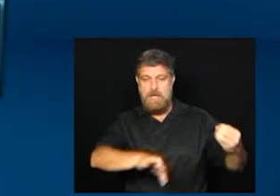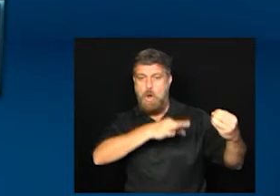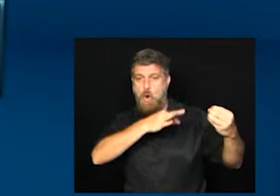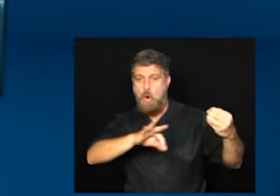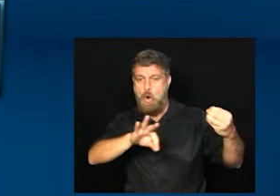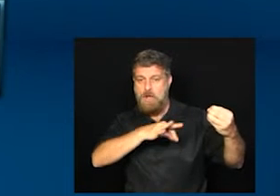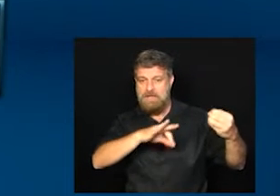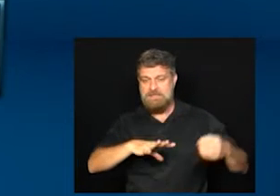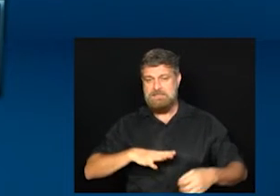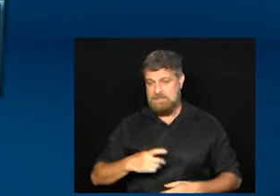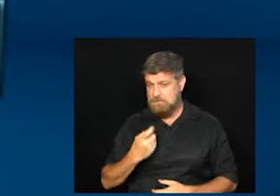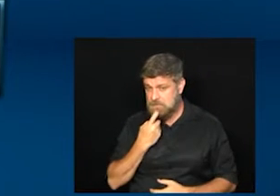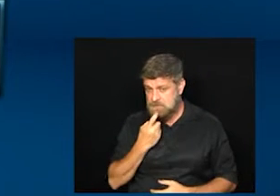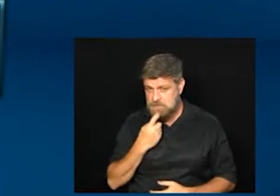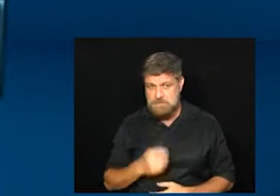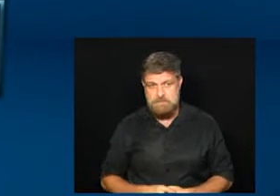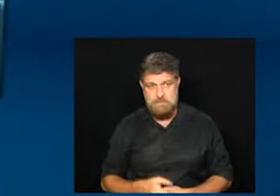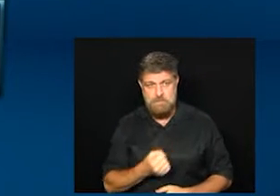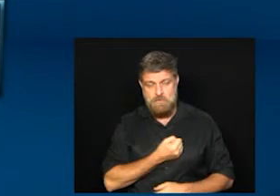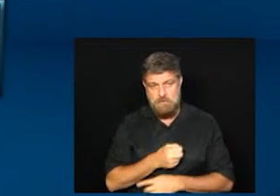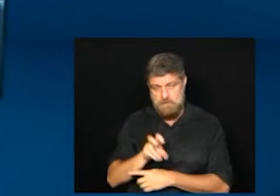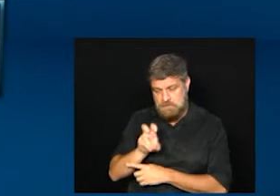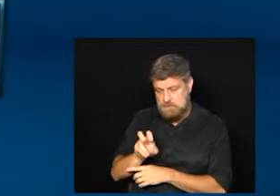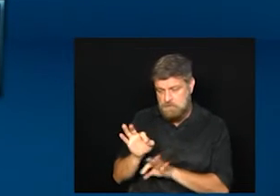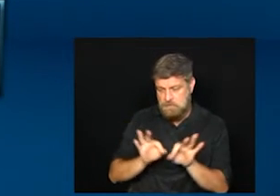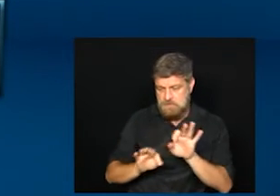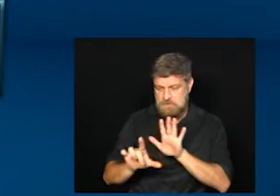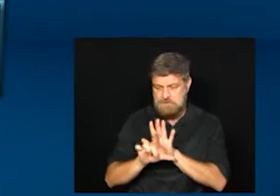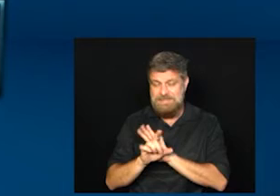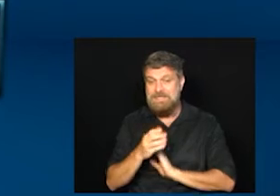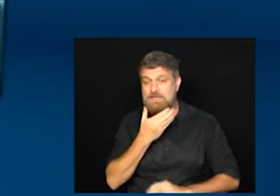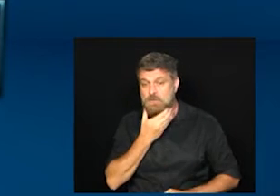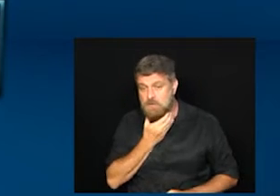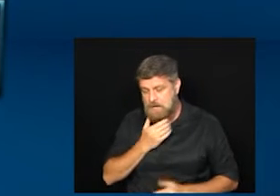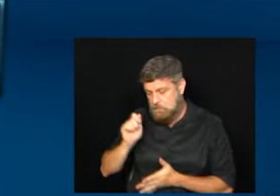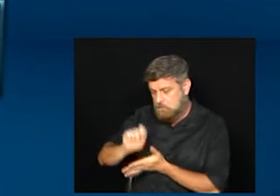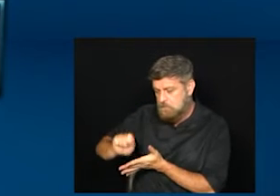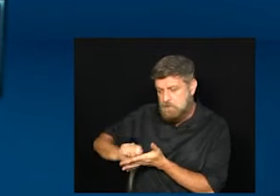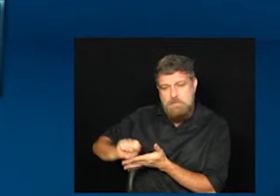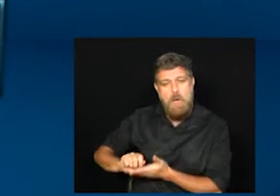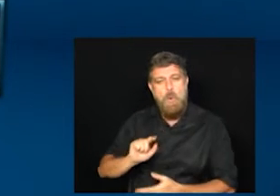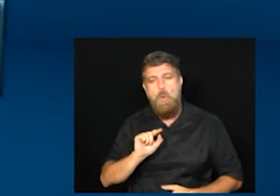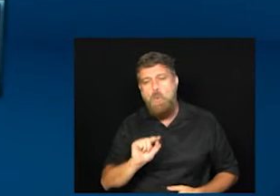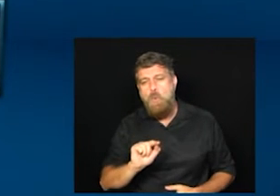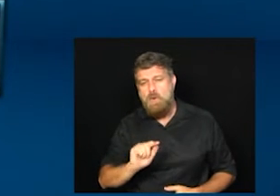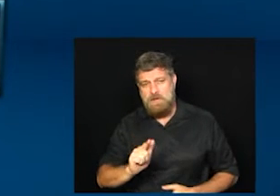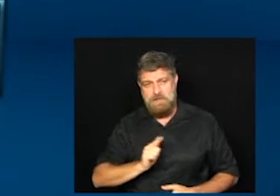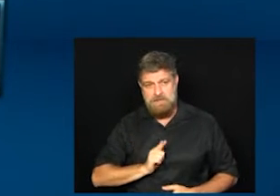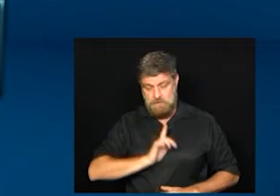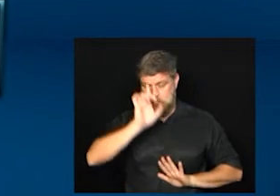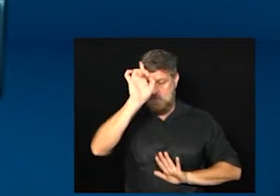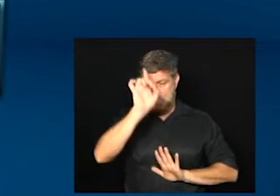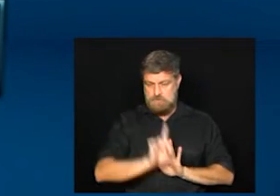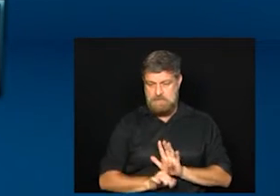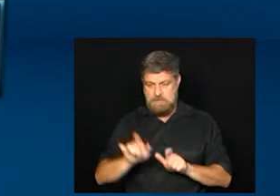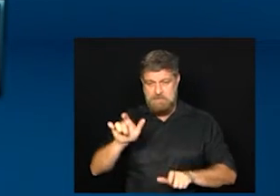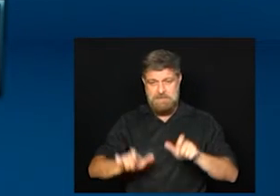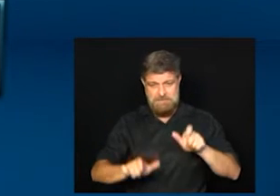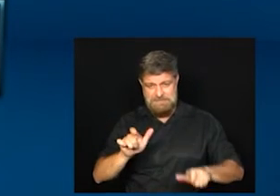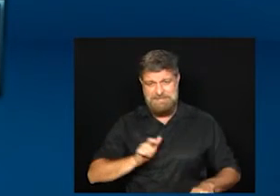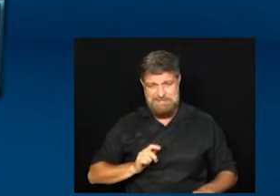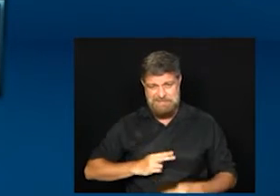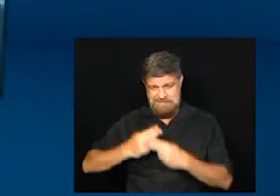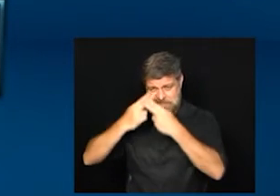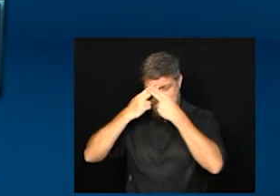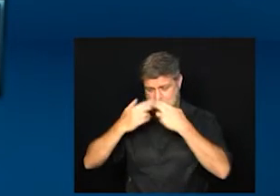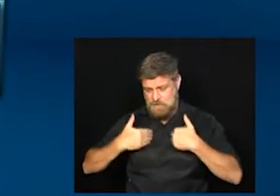O item 5 é a primeira discussão do projeto de lei de autoria do vereador Carmo Luiz, que estabelece o direito das pessoas com sequelas